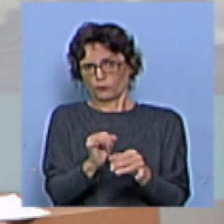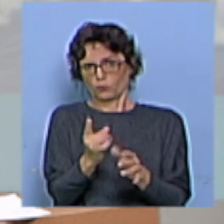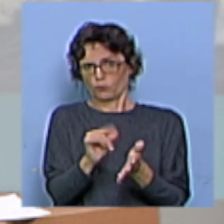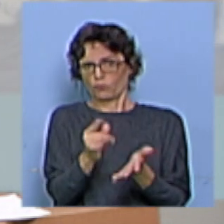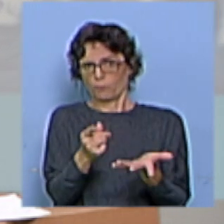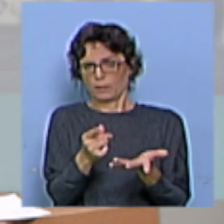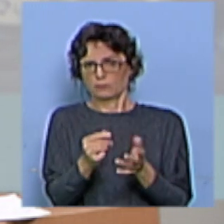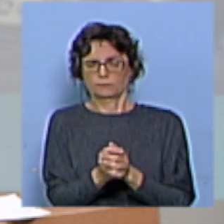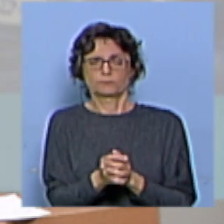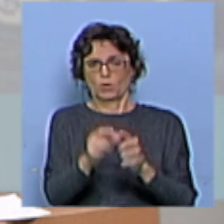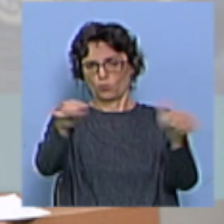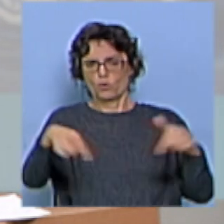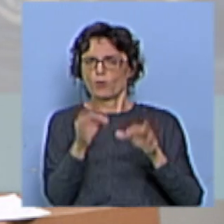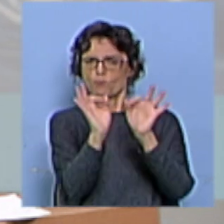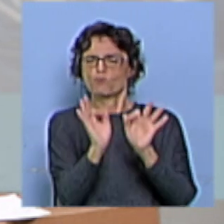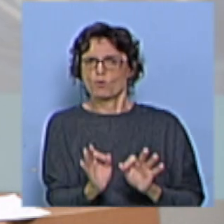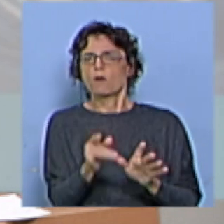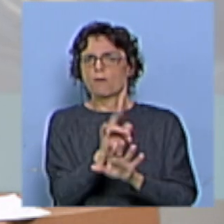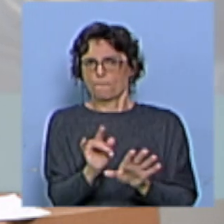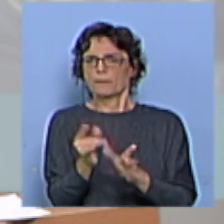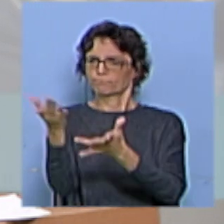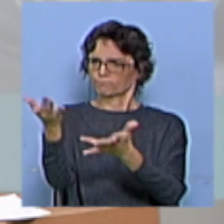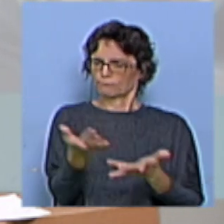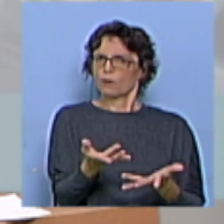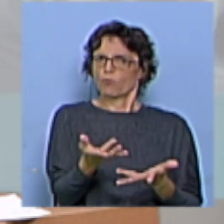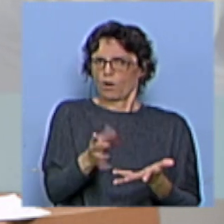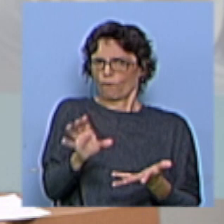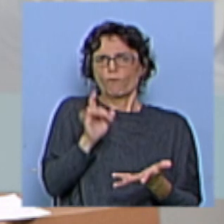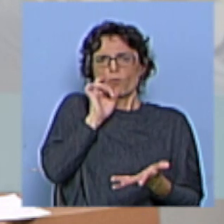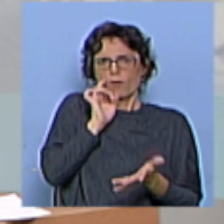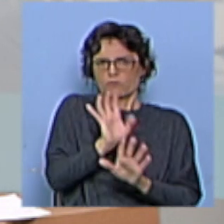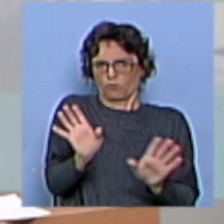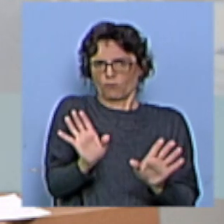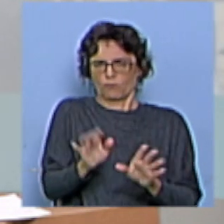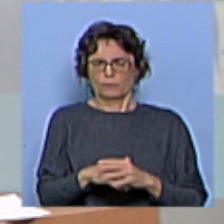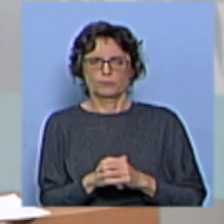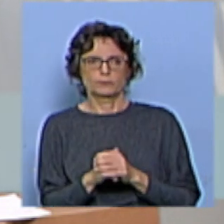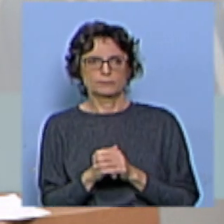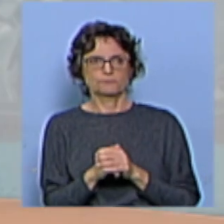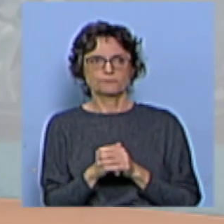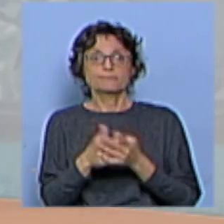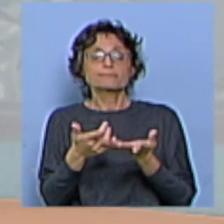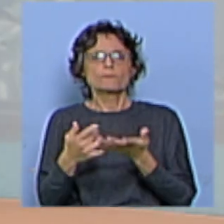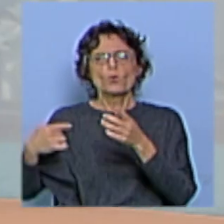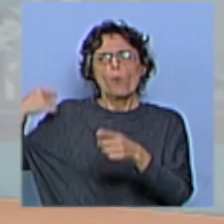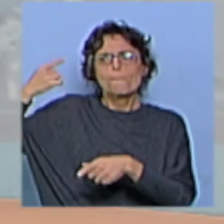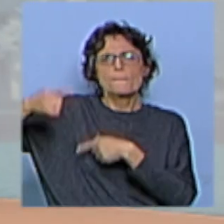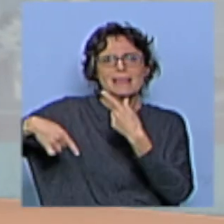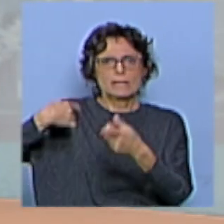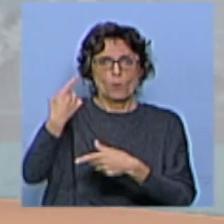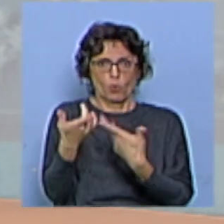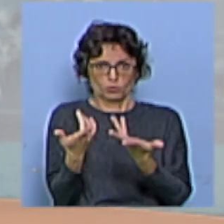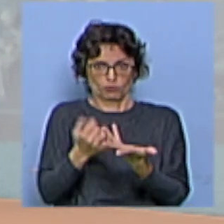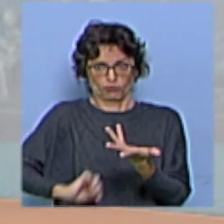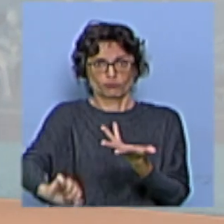para acolher os visitantes de uma forma segura, sem dúvida. O património que temos é vasto, é